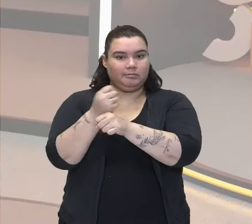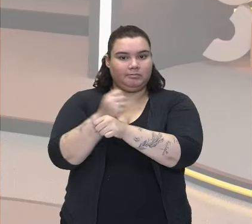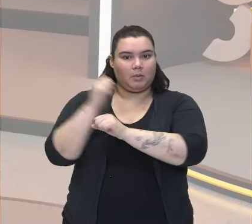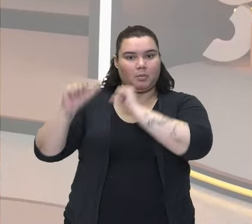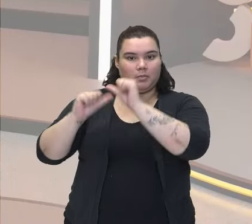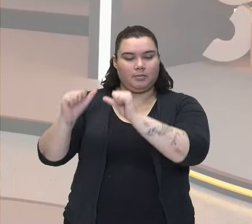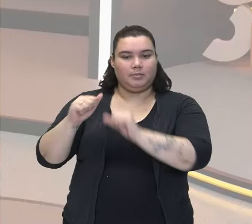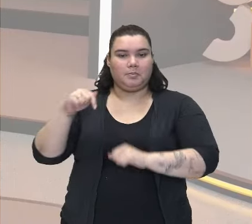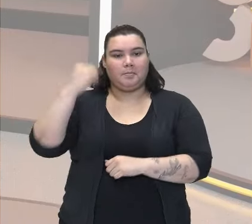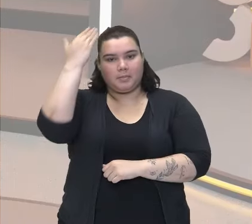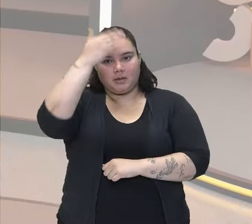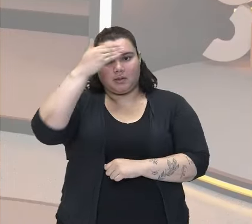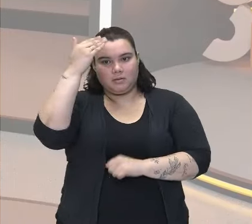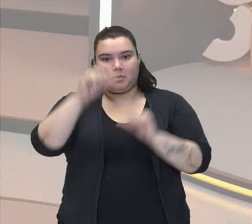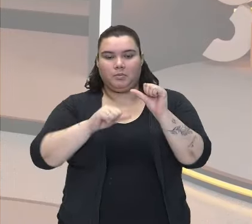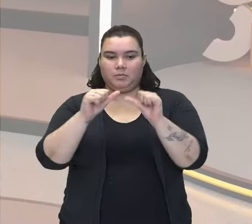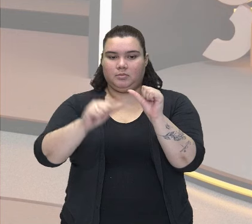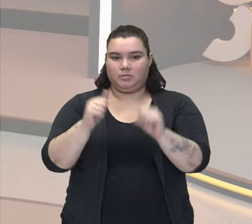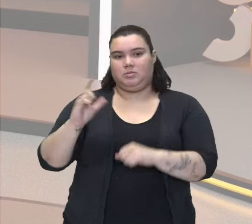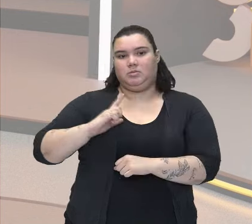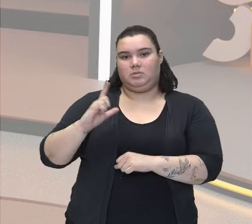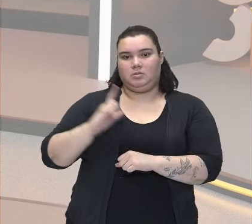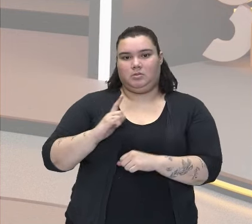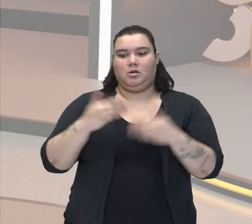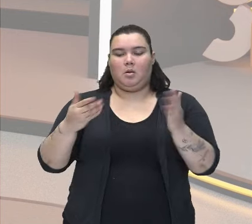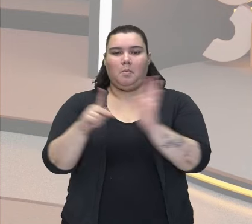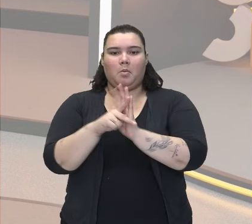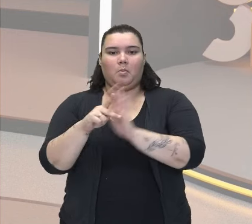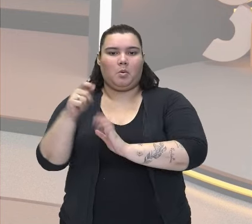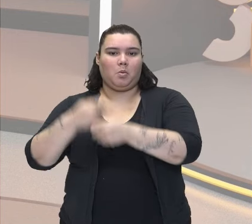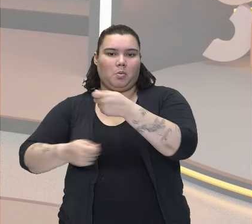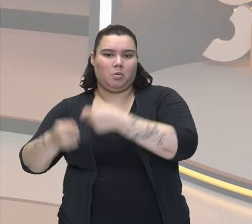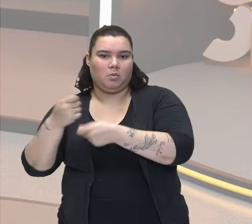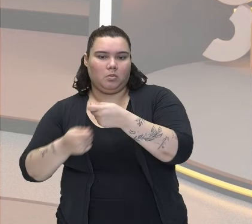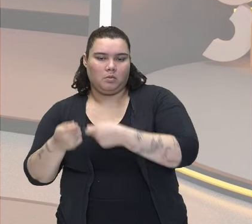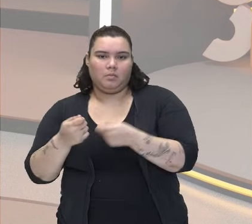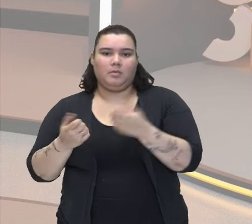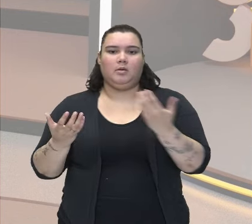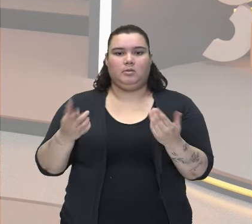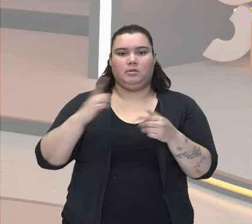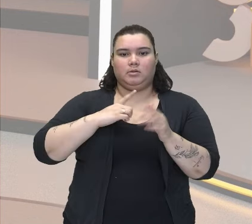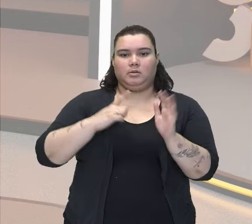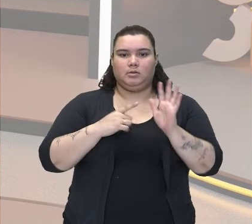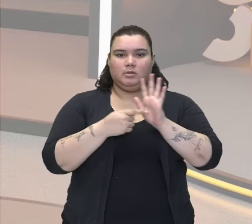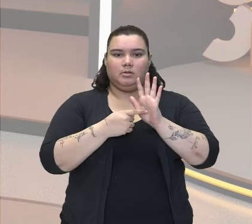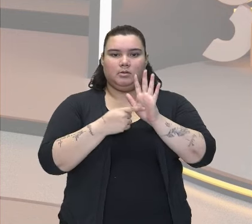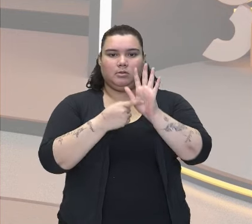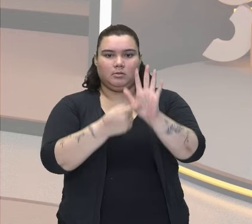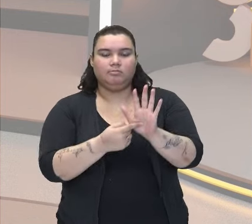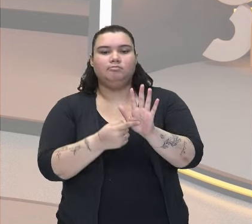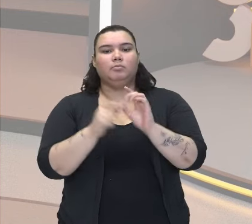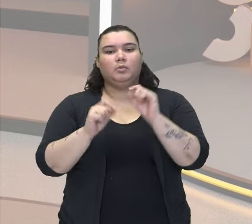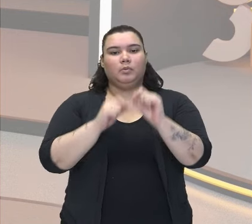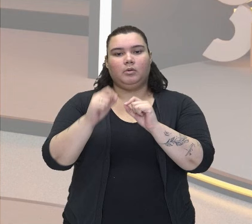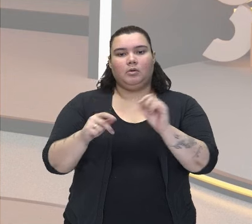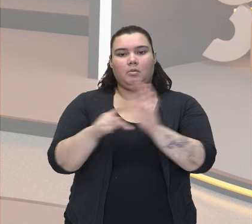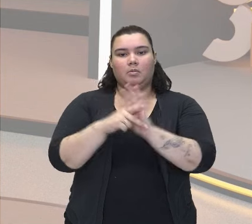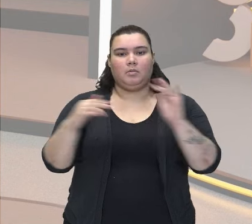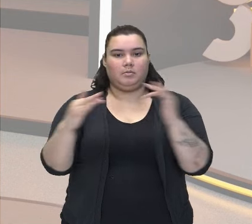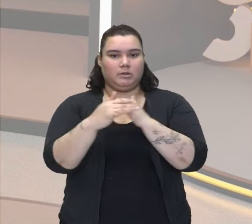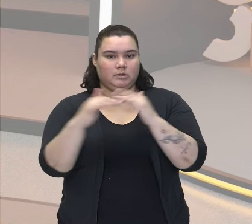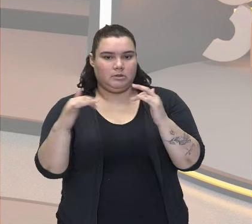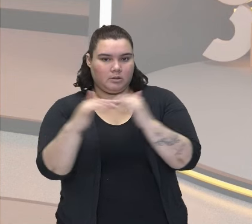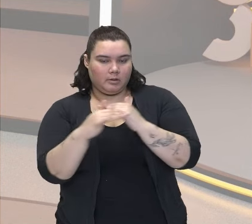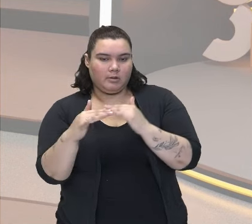no México, essas transformações, tanto na parte econômica, que acaba chegando a essa parte aí da urbanização,